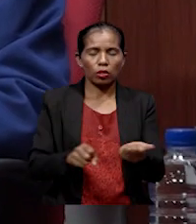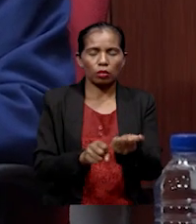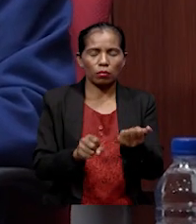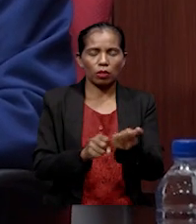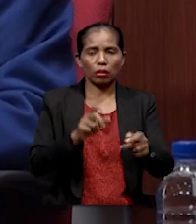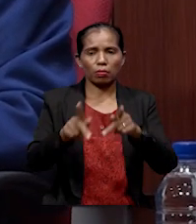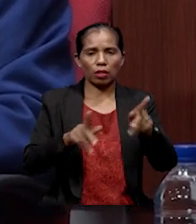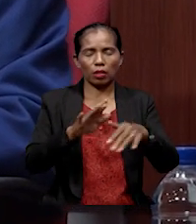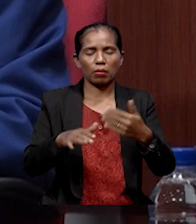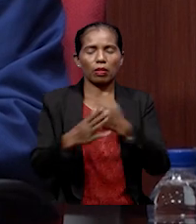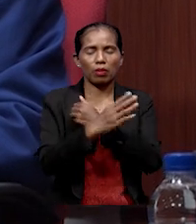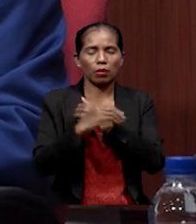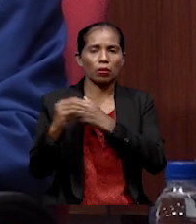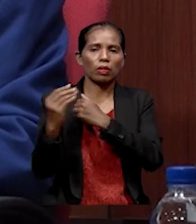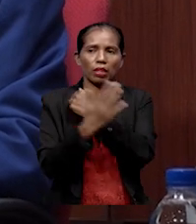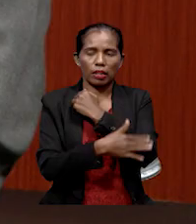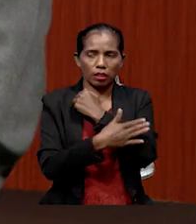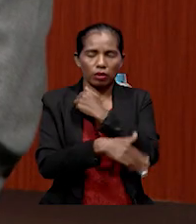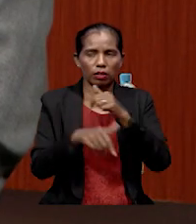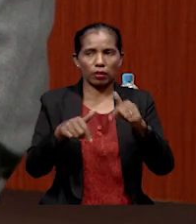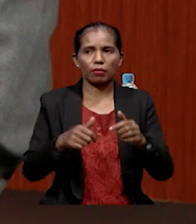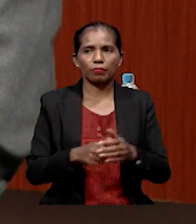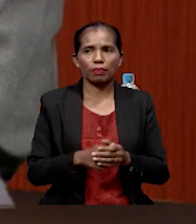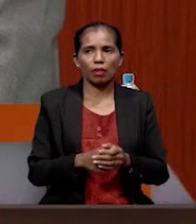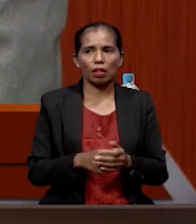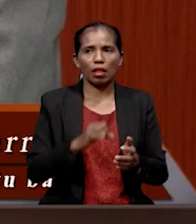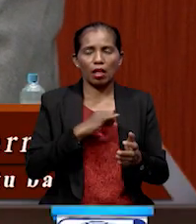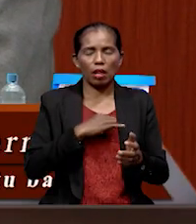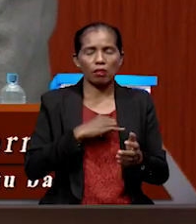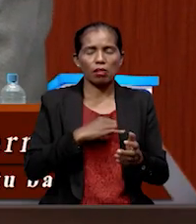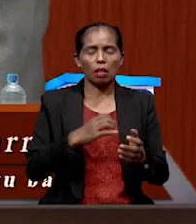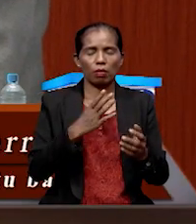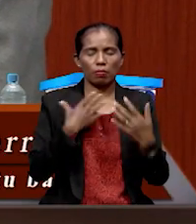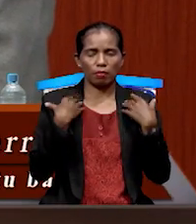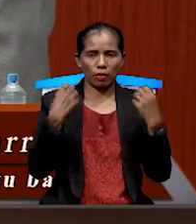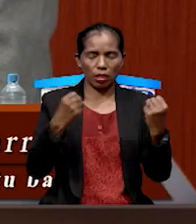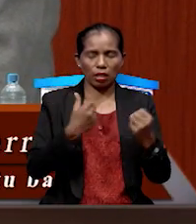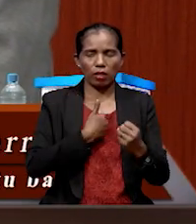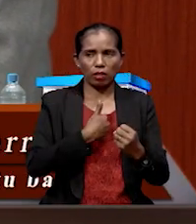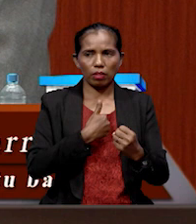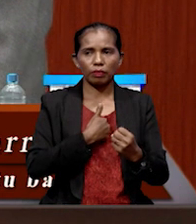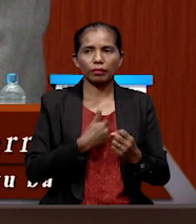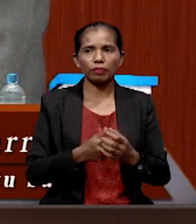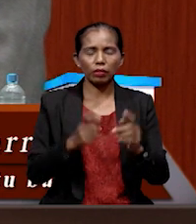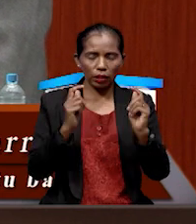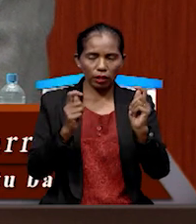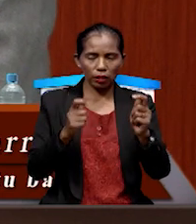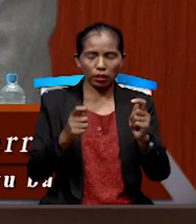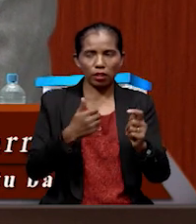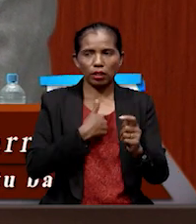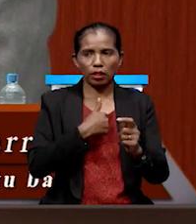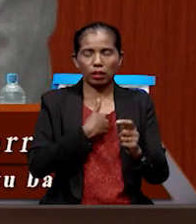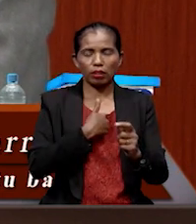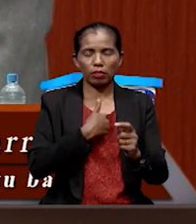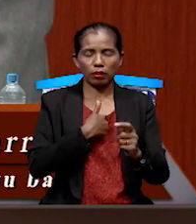no Raidane. Motivação na vez que tudo hau, habrani hau an, ba concorre. O de candidato a união ba